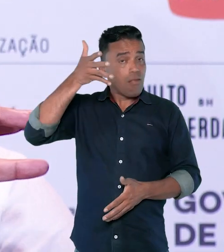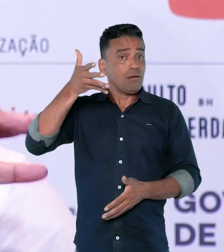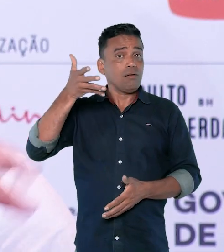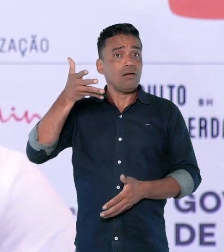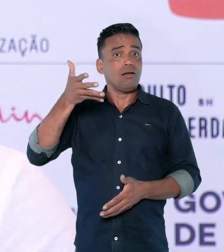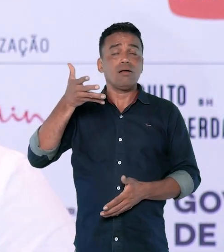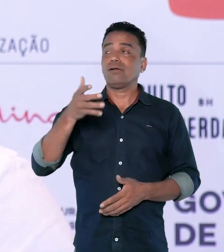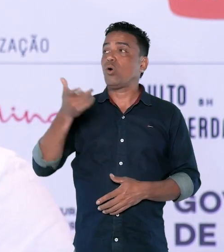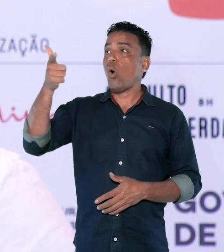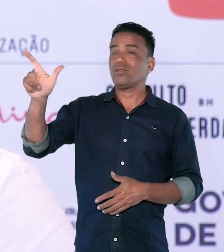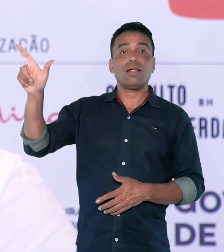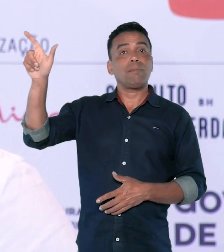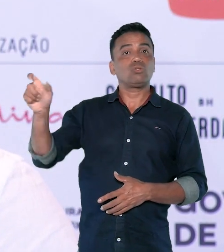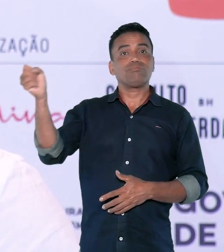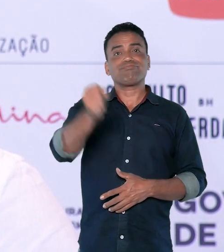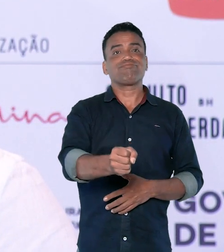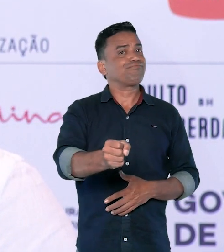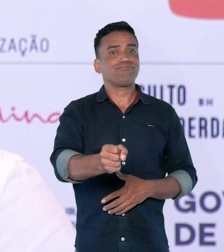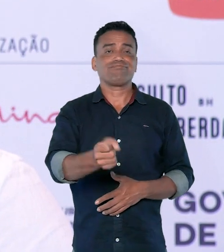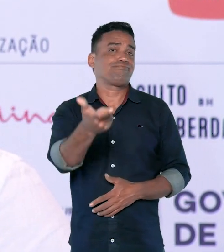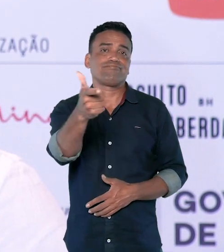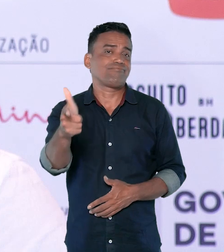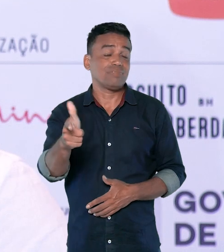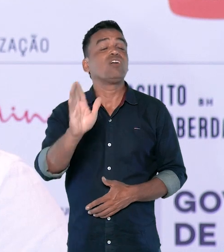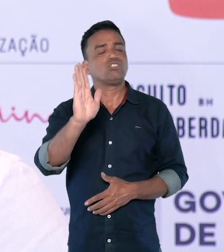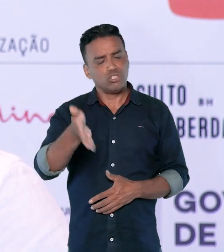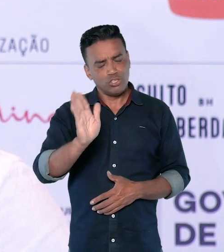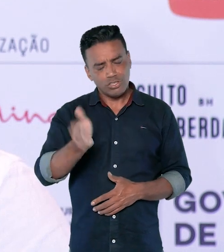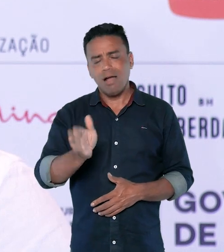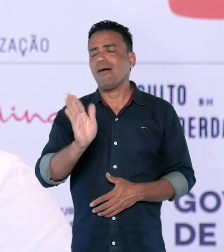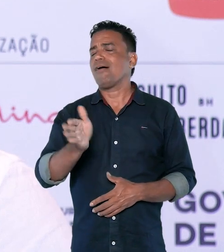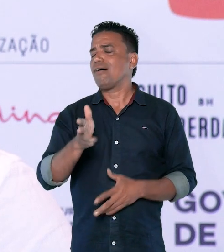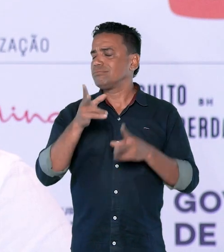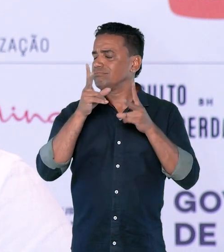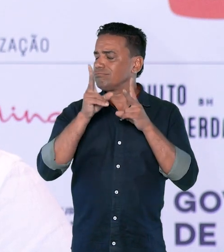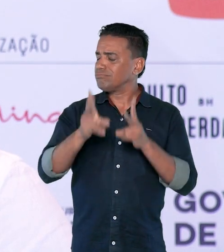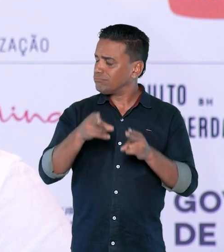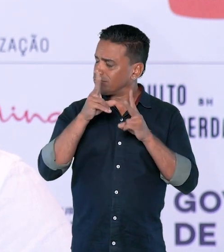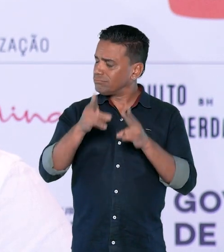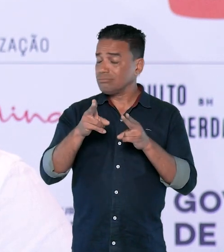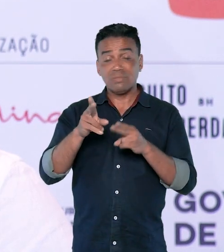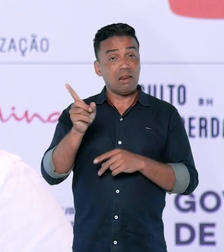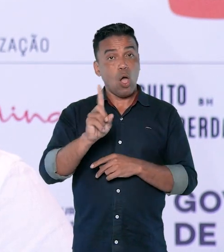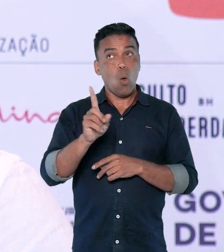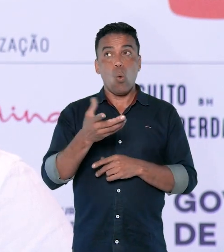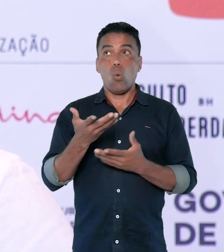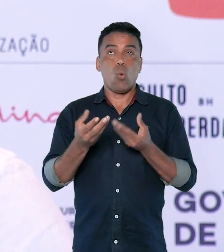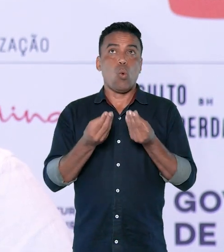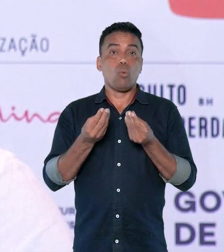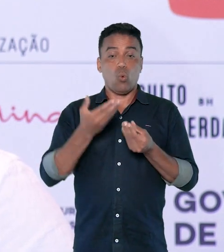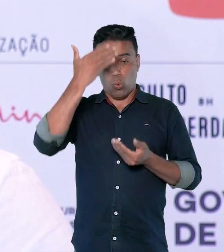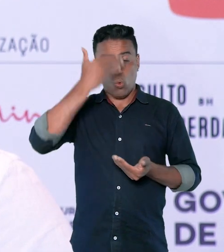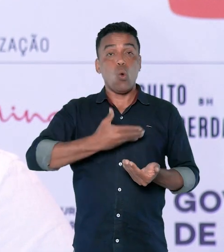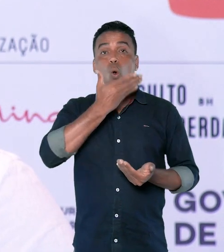talvez não haja outra pessoa. E eu já vivi esse lugar. Né? Não como homem